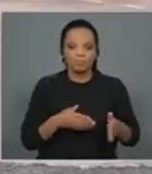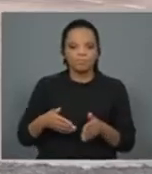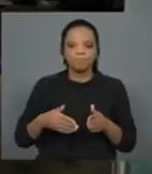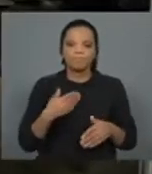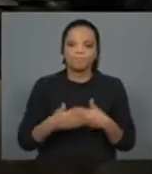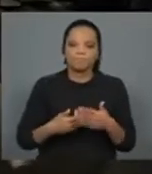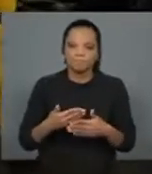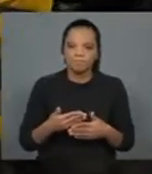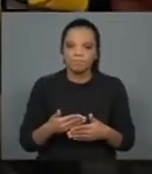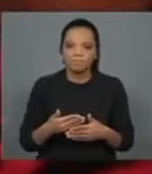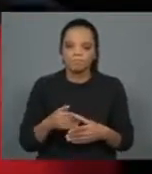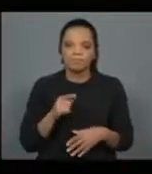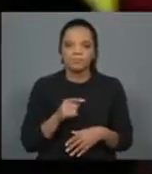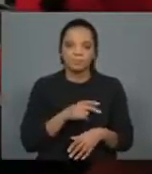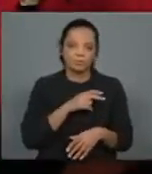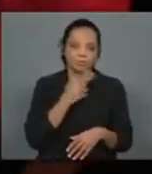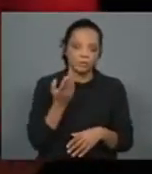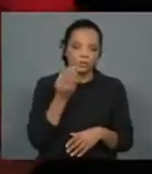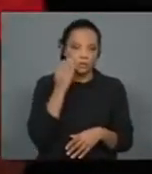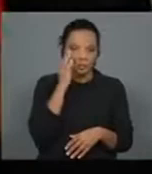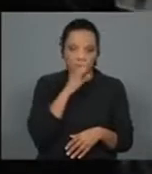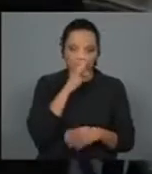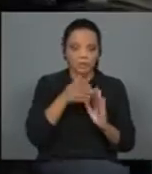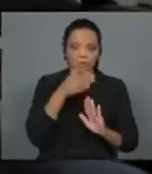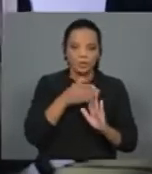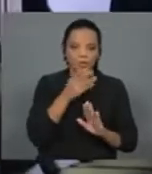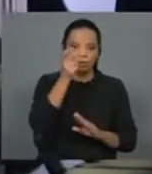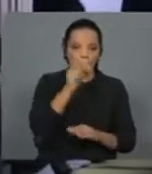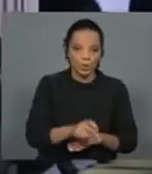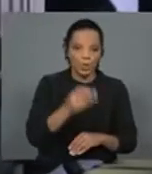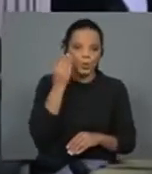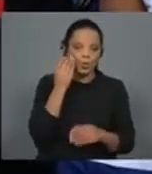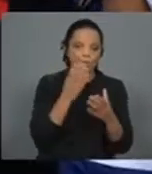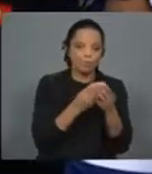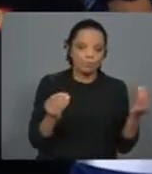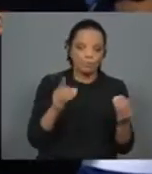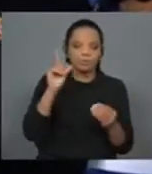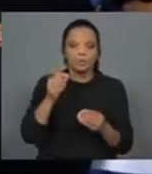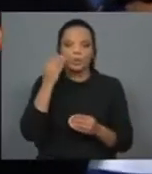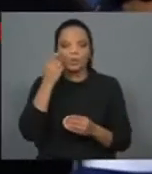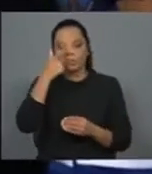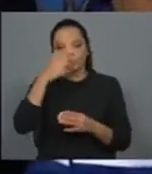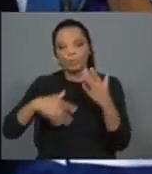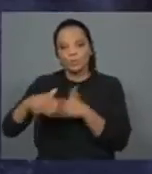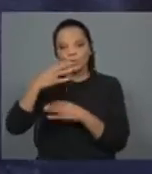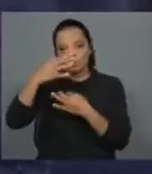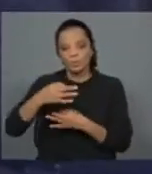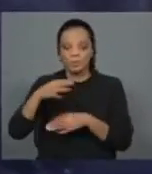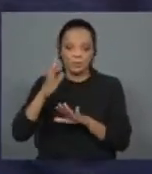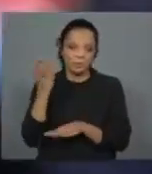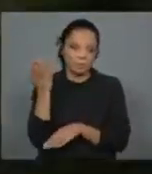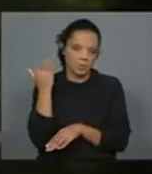temos feito este caminho de aproximar aquilo que é a resposta de uma emergência àquilo que é o comportamento da população. Mas ainda há muito para fazer, como é